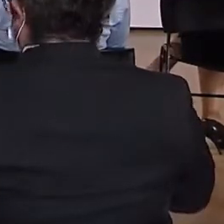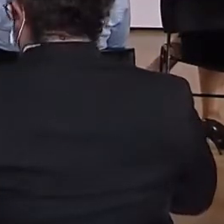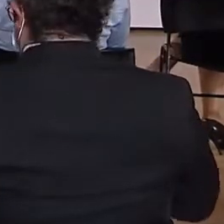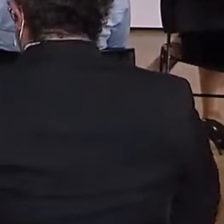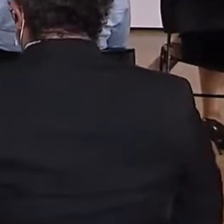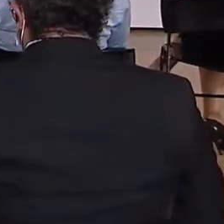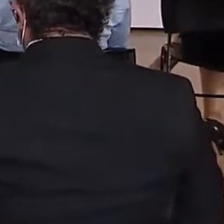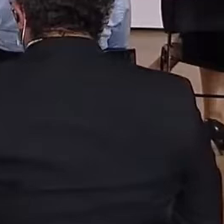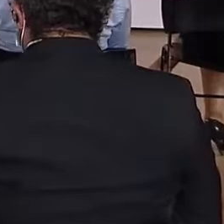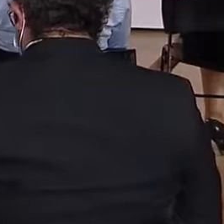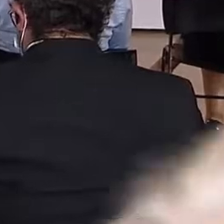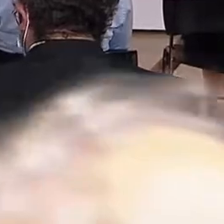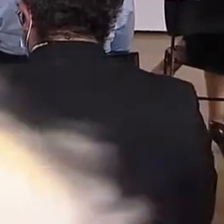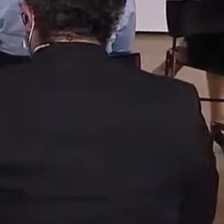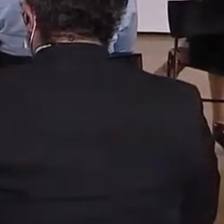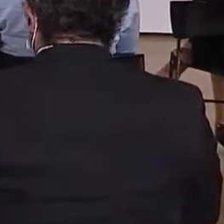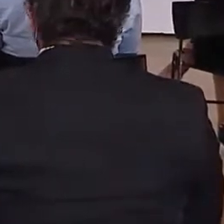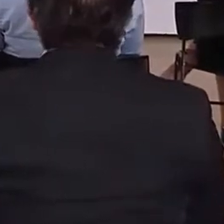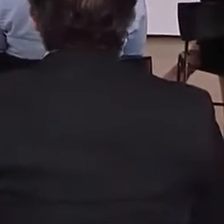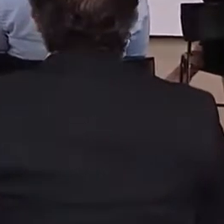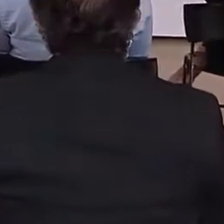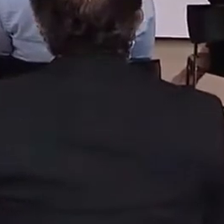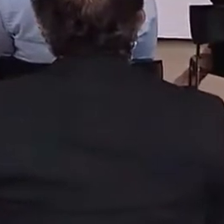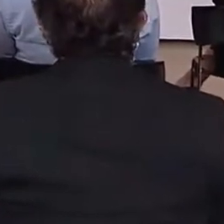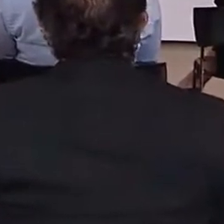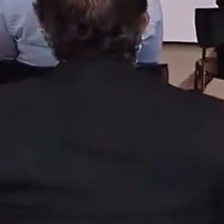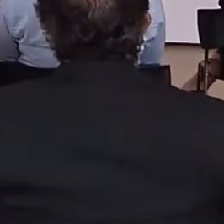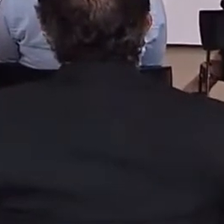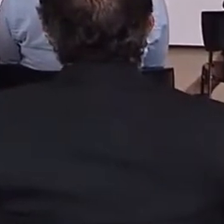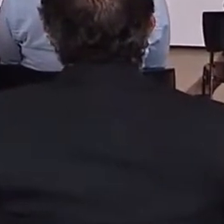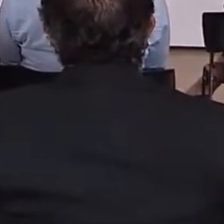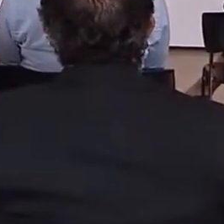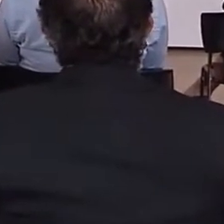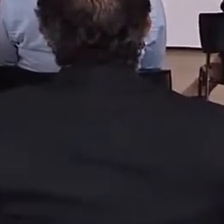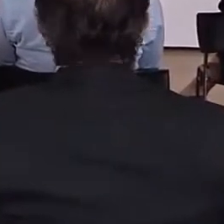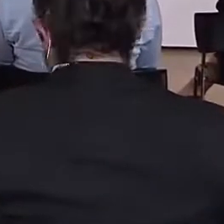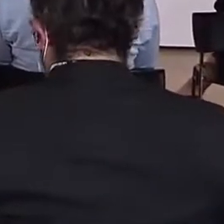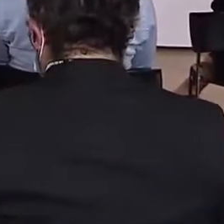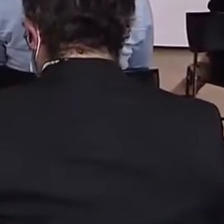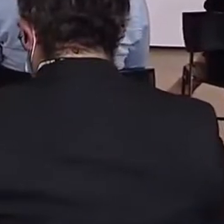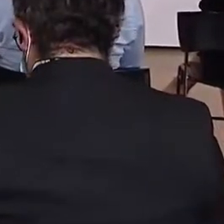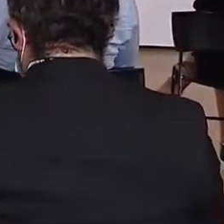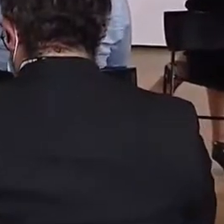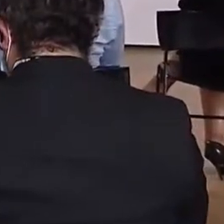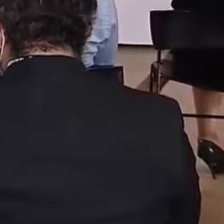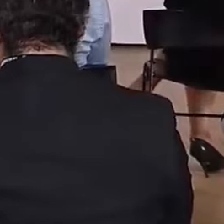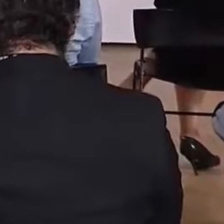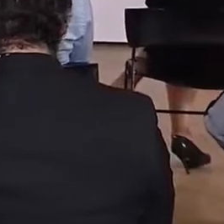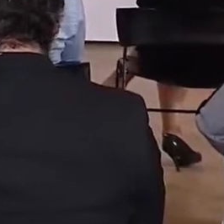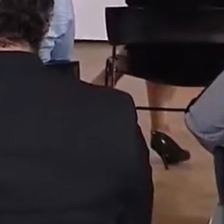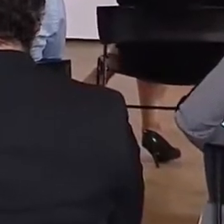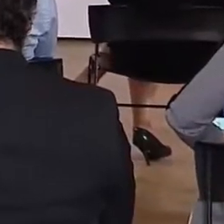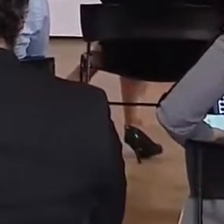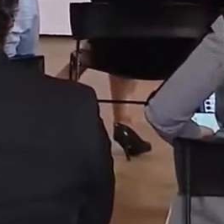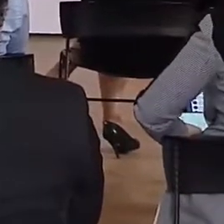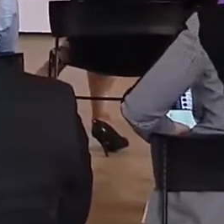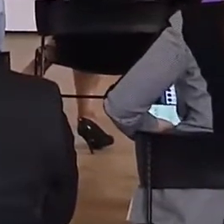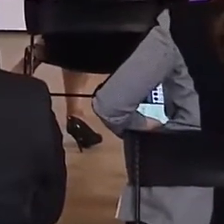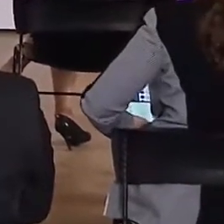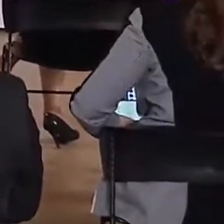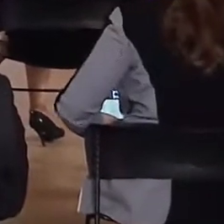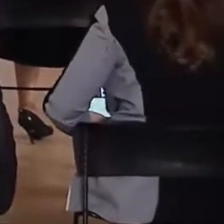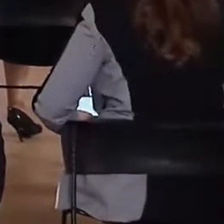de 2020. Solicitamos aos presentes que mantenham seus celulares em modo silencioso. Compõe a mesa